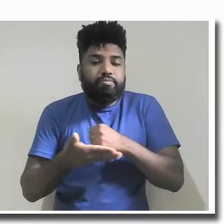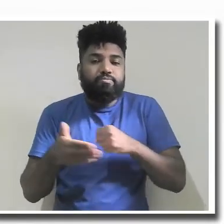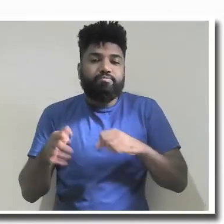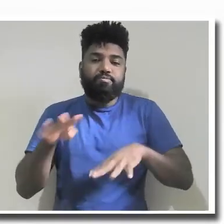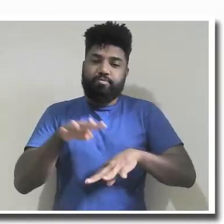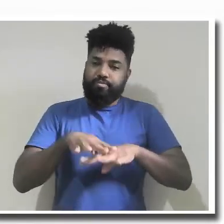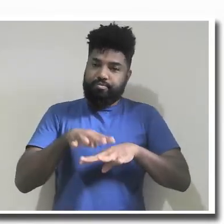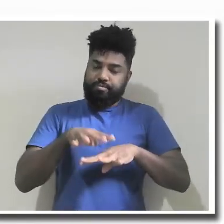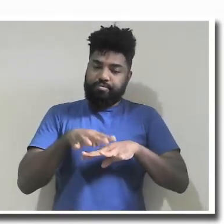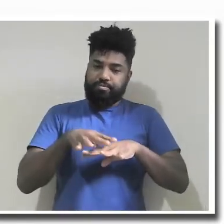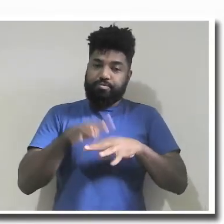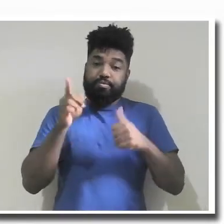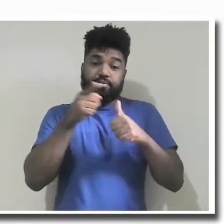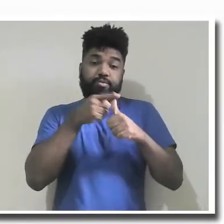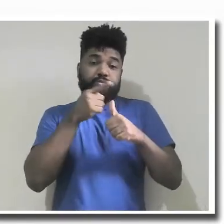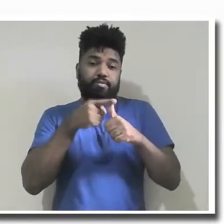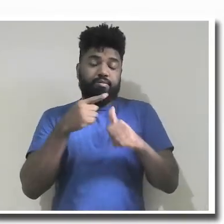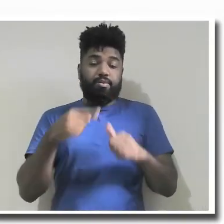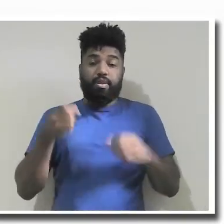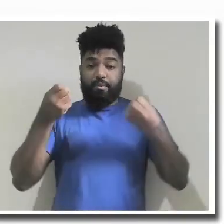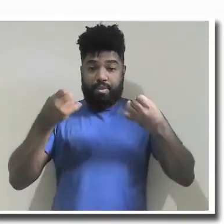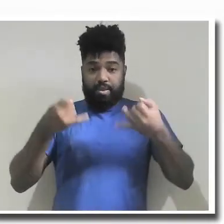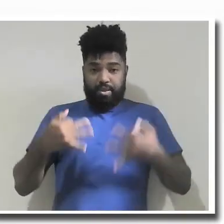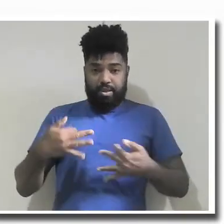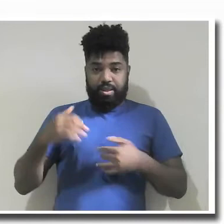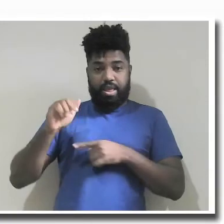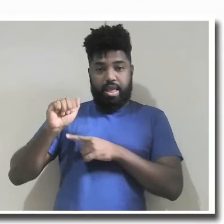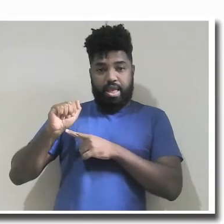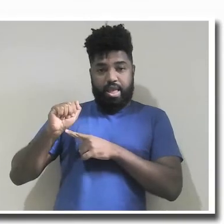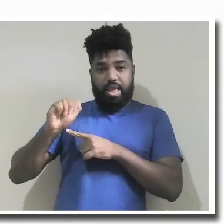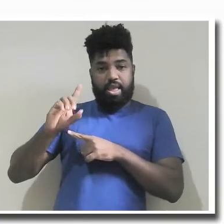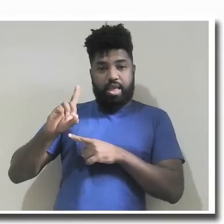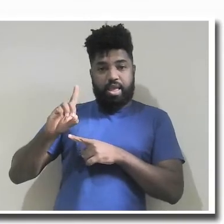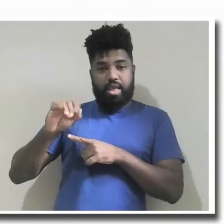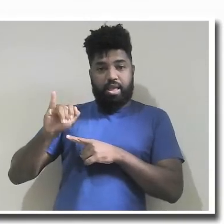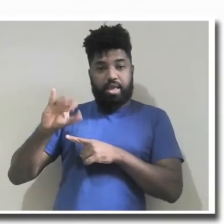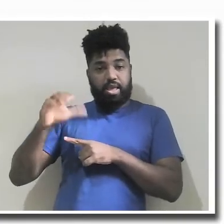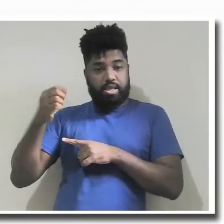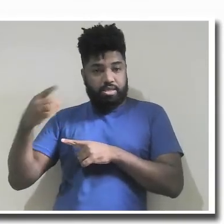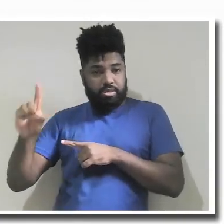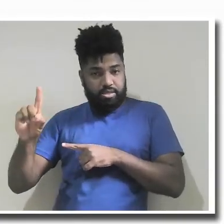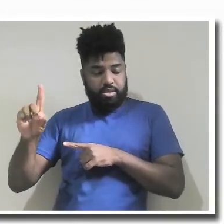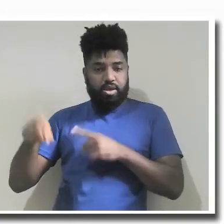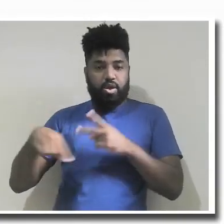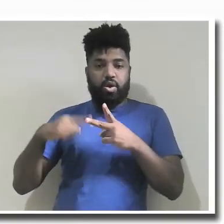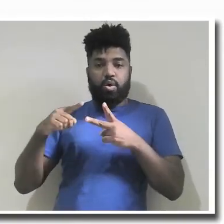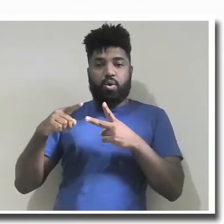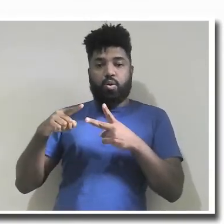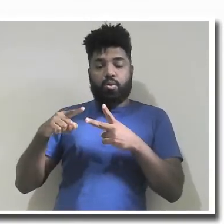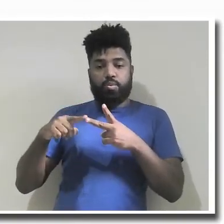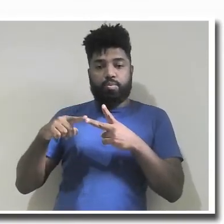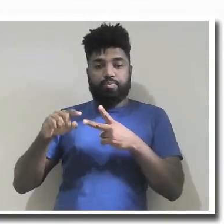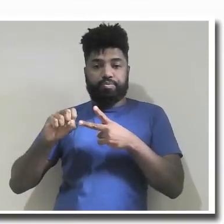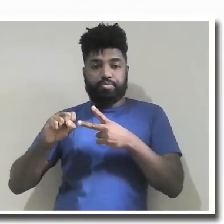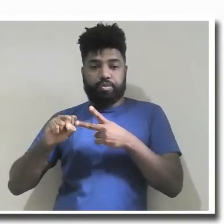Primeiramente, falarei sobre a adição e subtração. Tá? A adição,